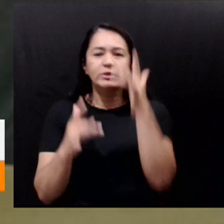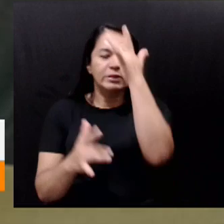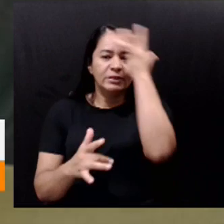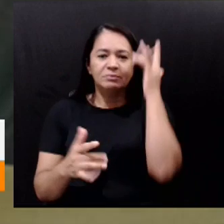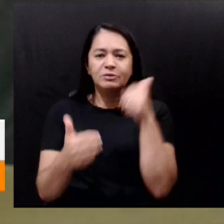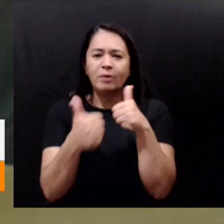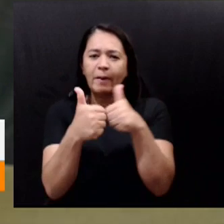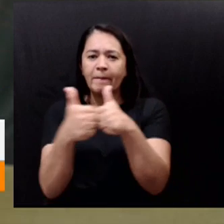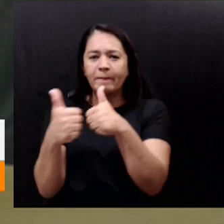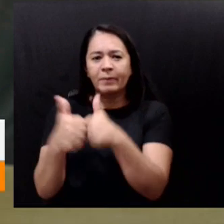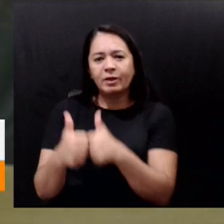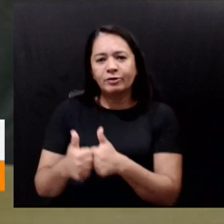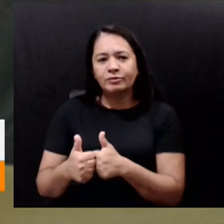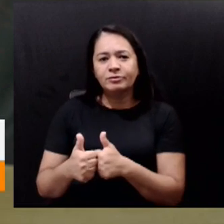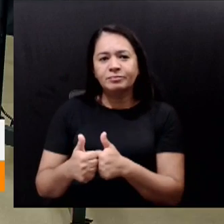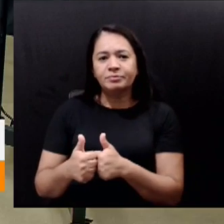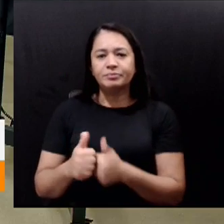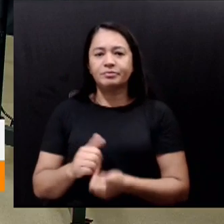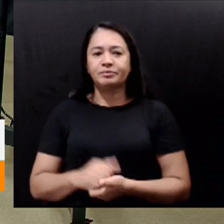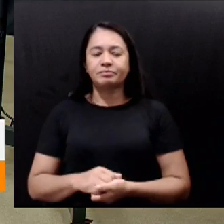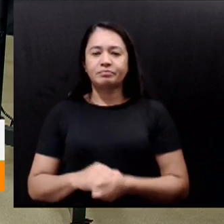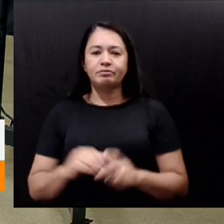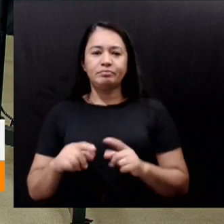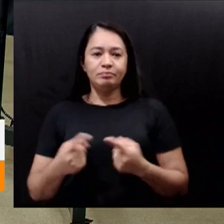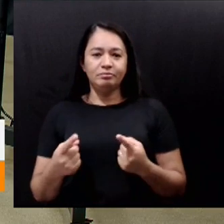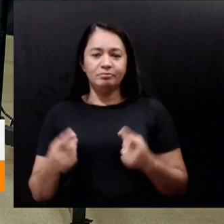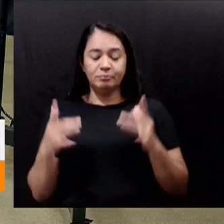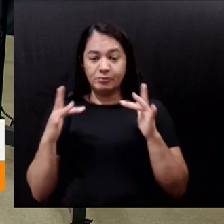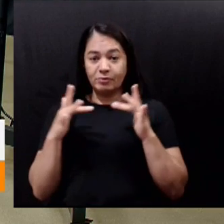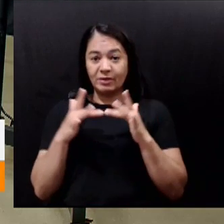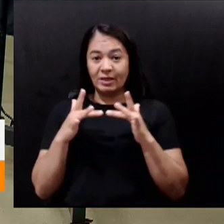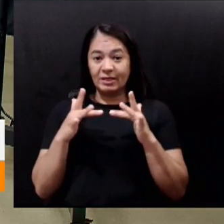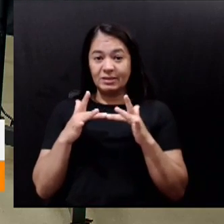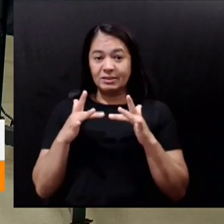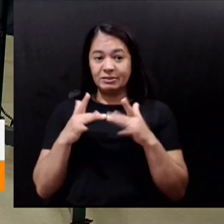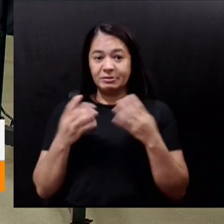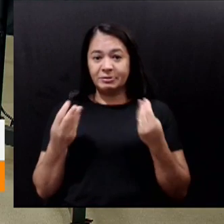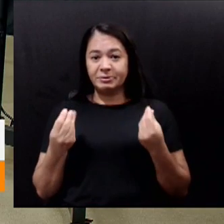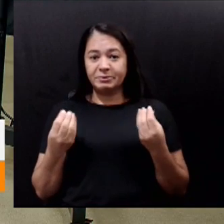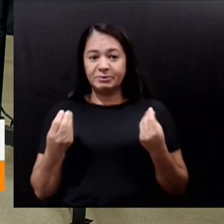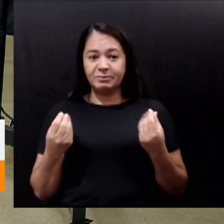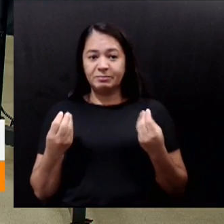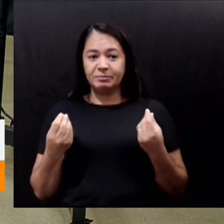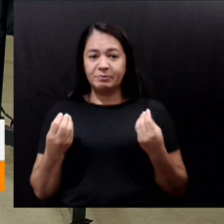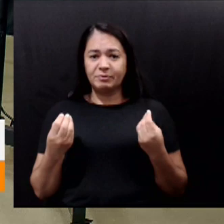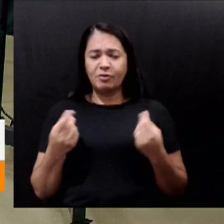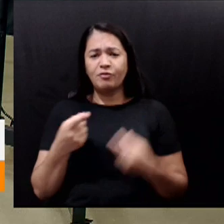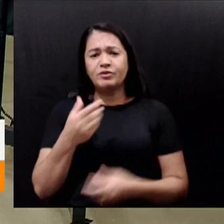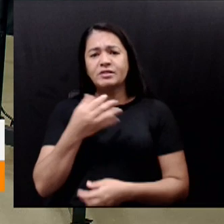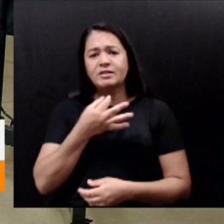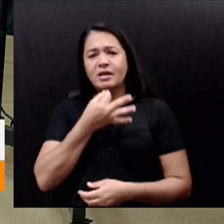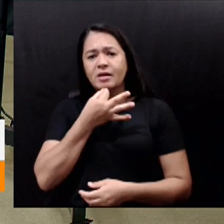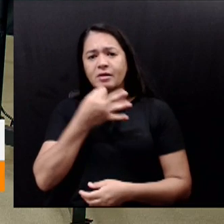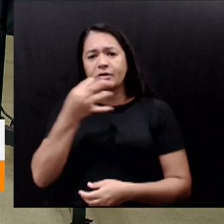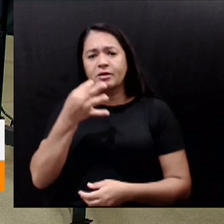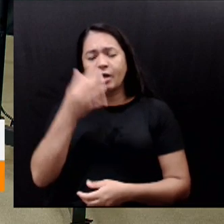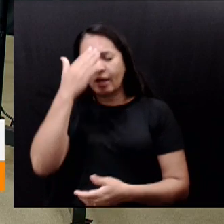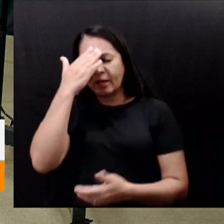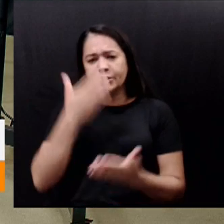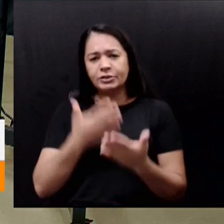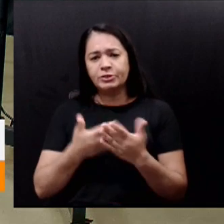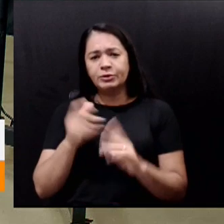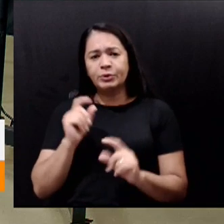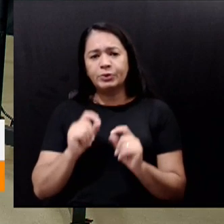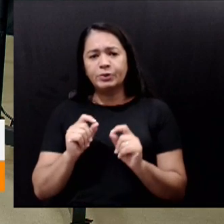Ô, Fagner, essa questão de contato, né? E você acredita que, além dessa questão que você falou,